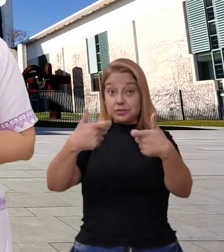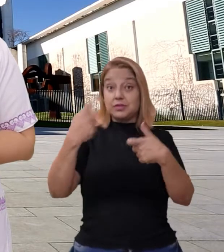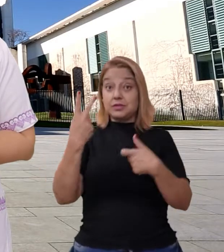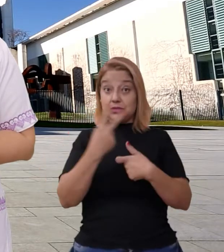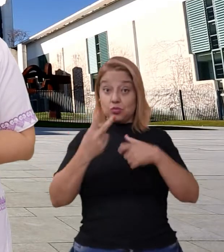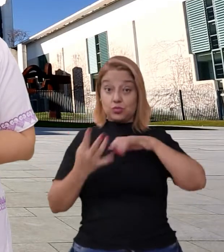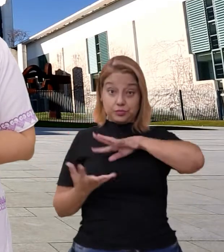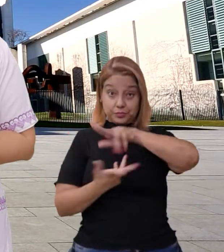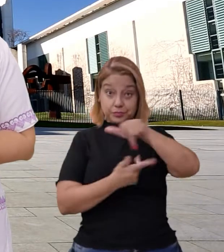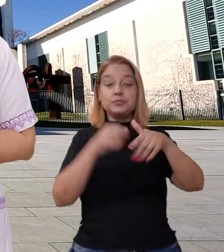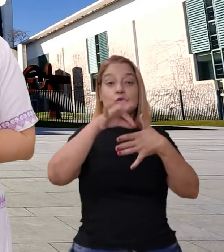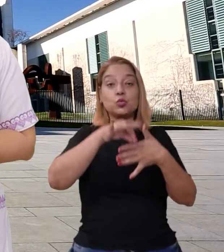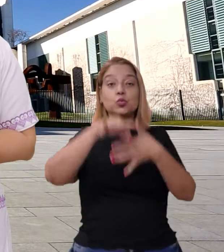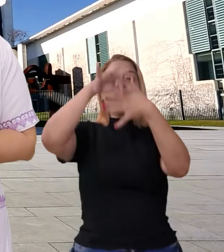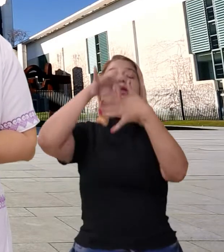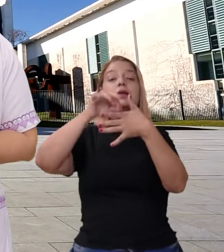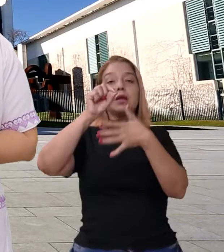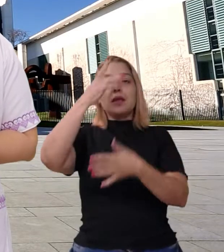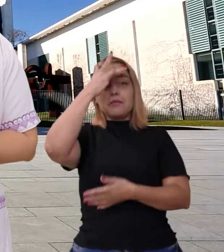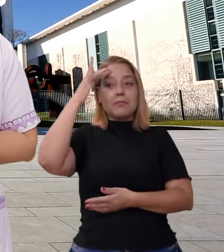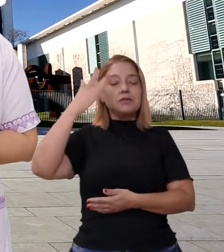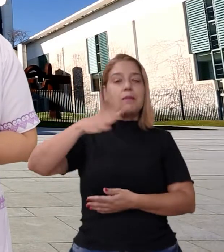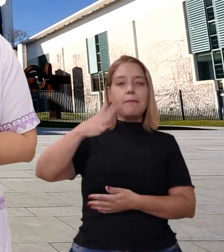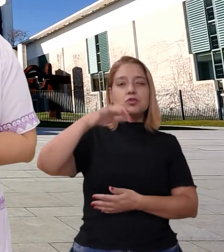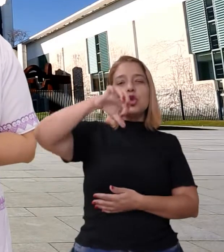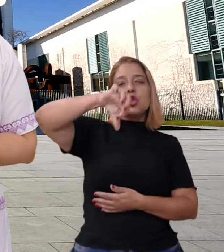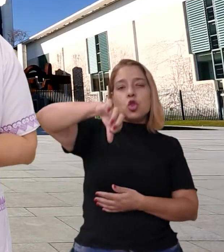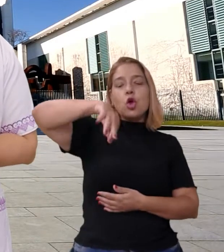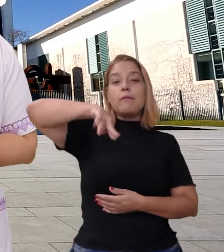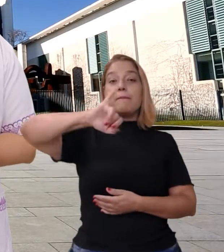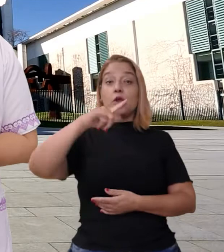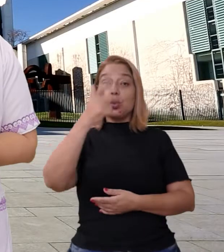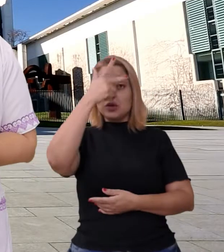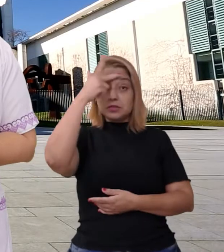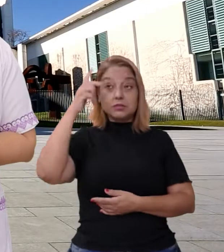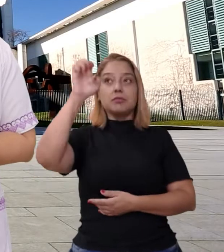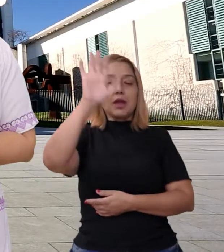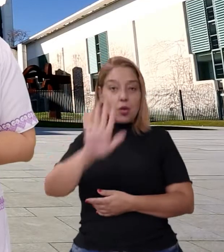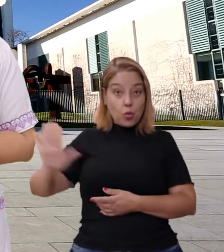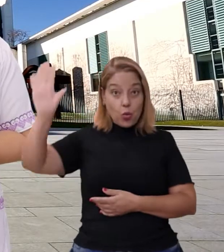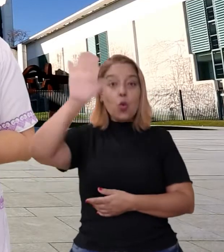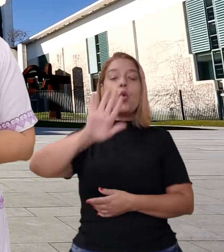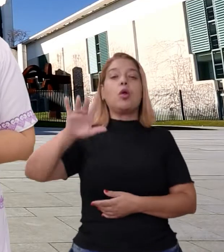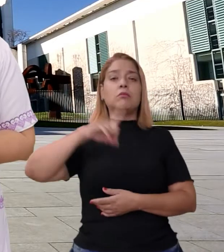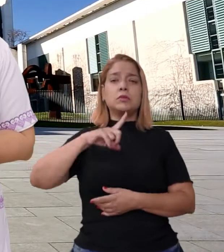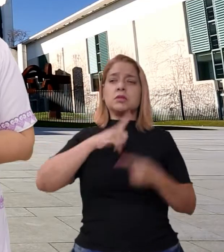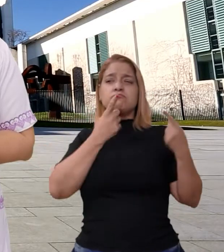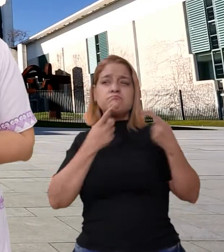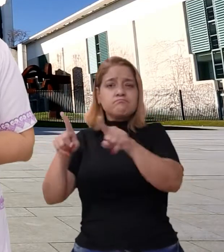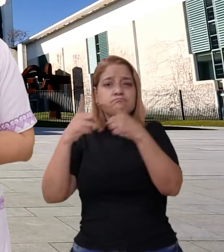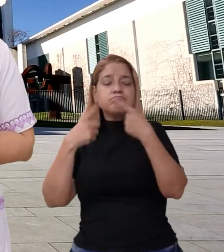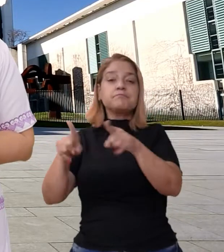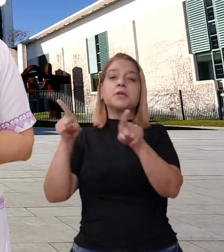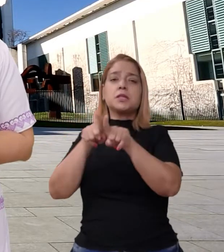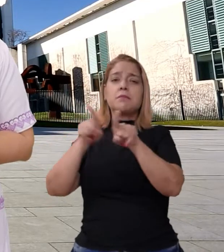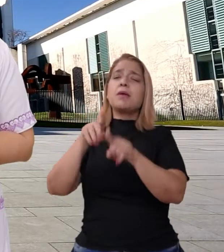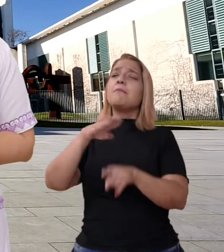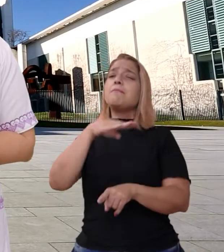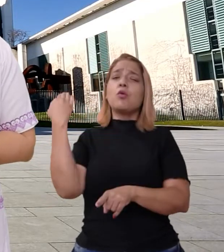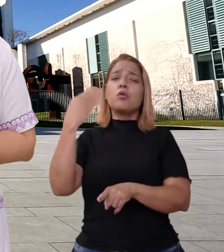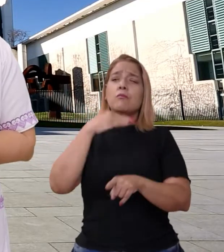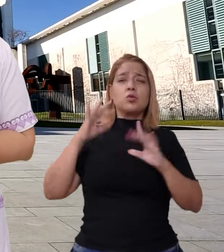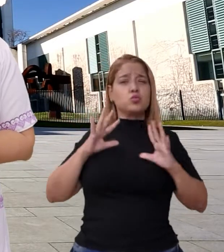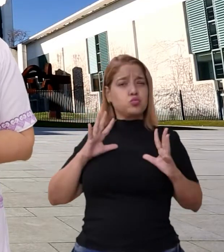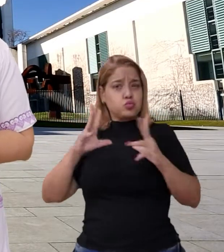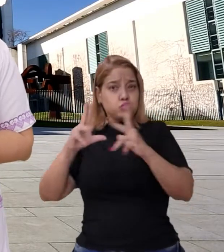nazistas radicalizaram o tratamento dado a 9 milhões de judeus europeus, indo desde a perseguição até